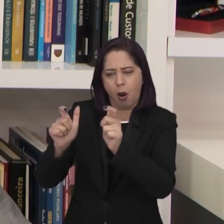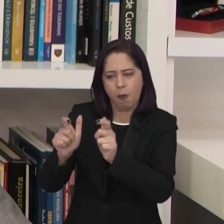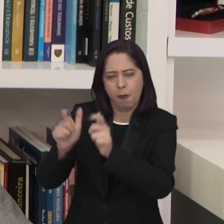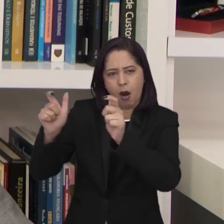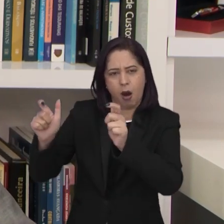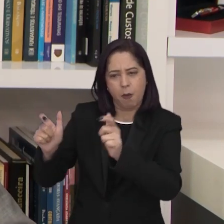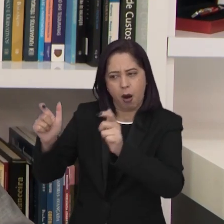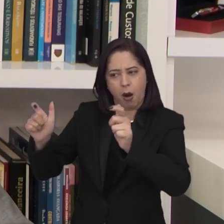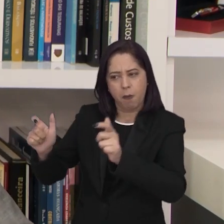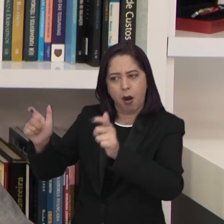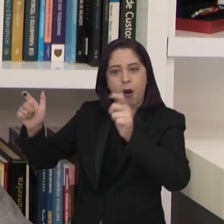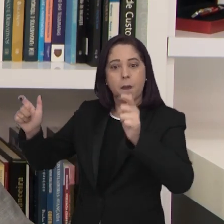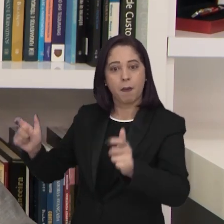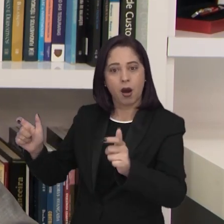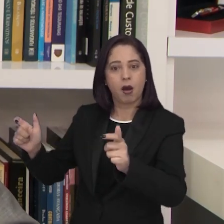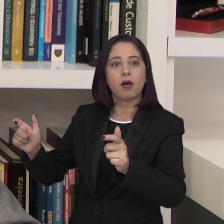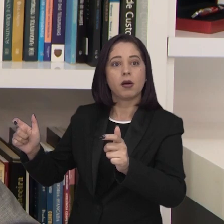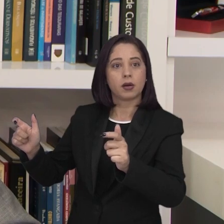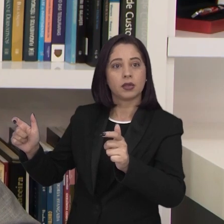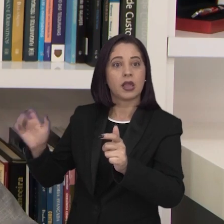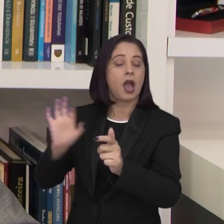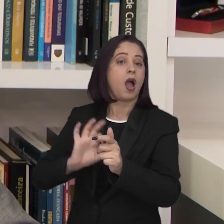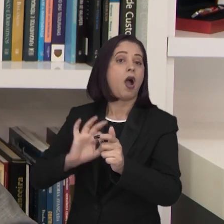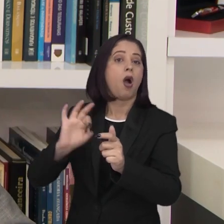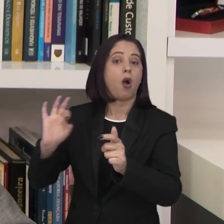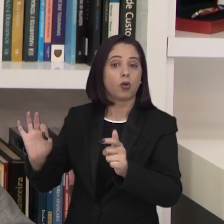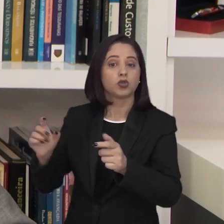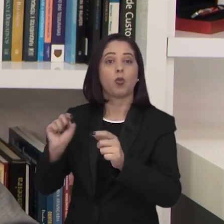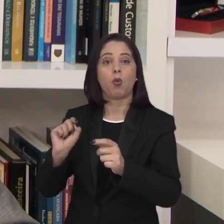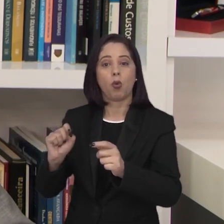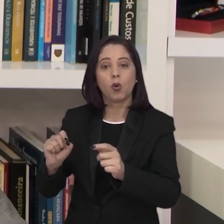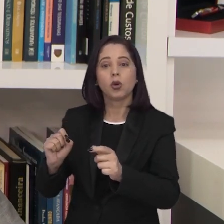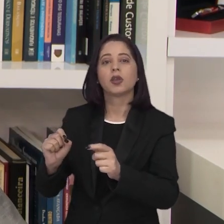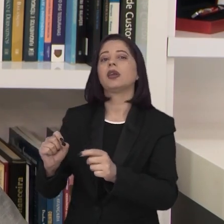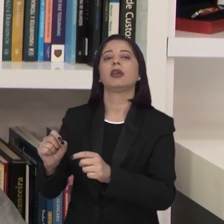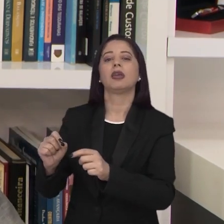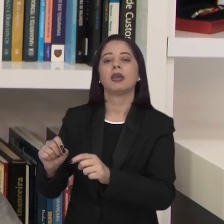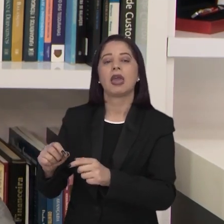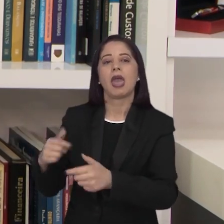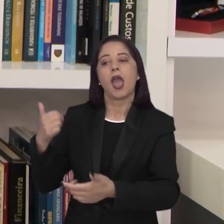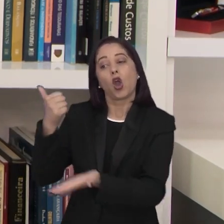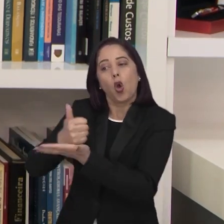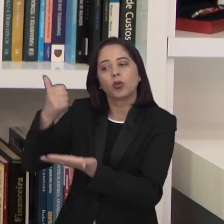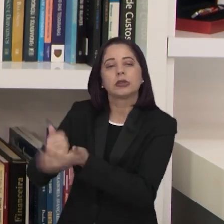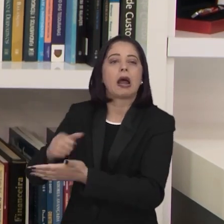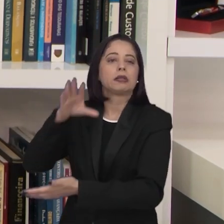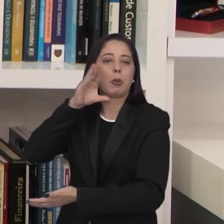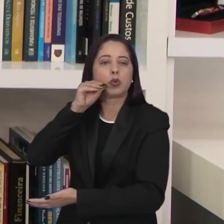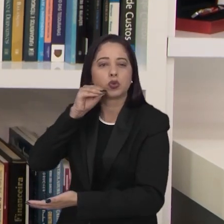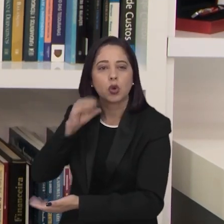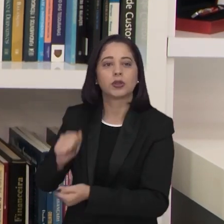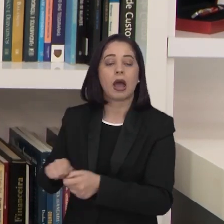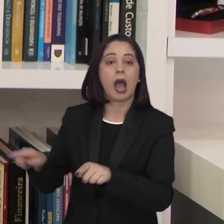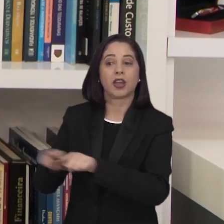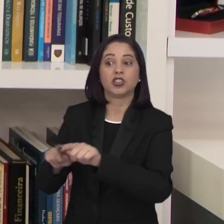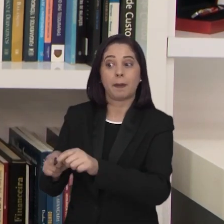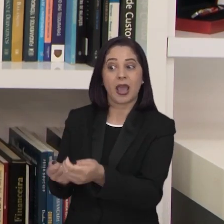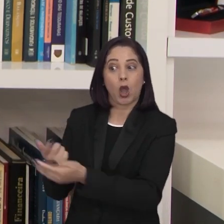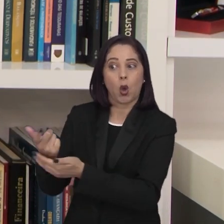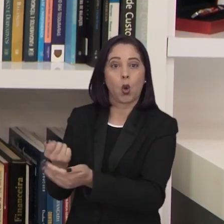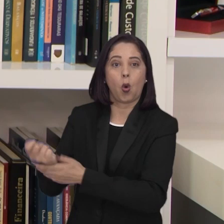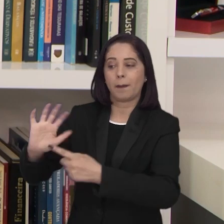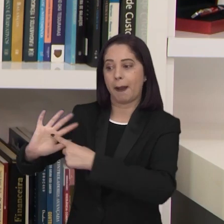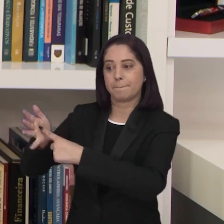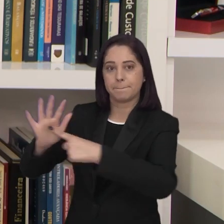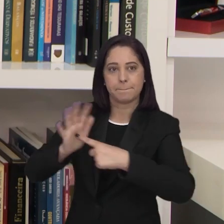começam a crescer pelo dinheiro que a população coloca dentro dessas empresas, que acaba repercutindo, ela cresce, ela emprega mais